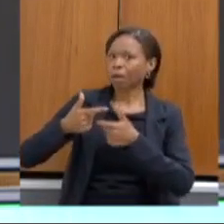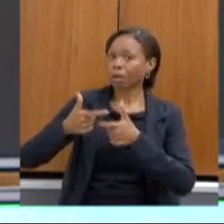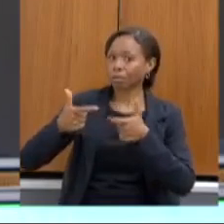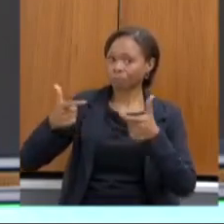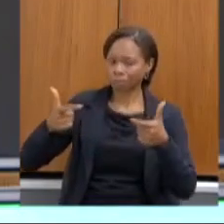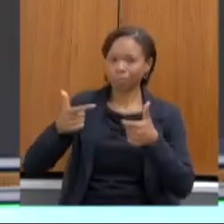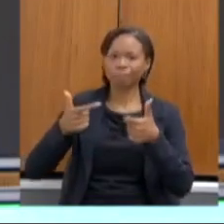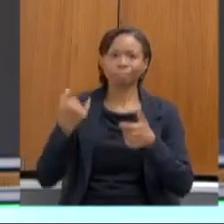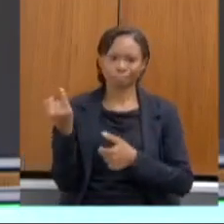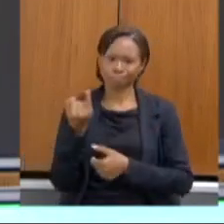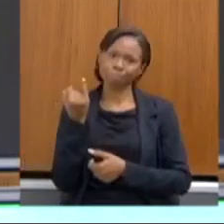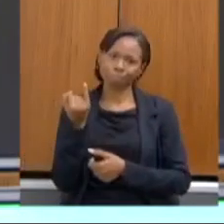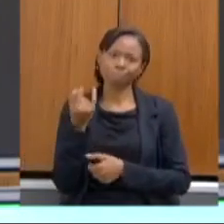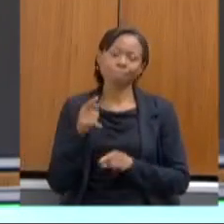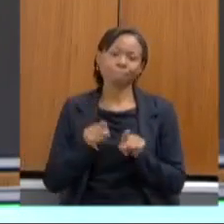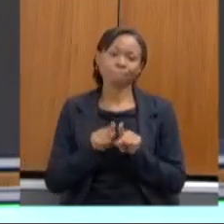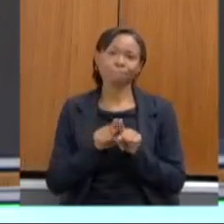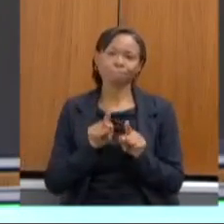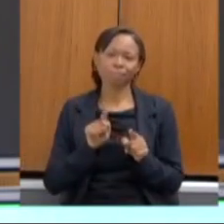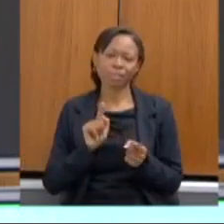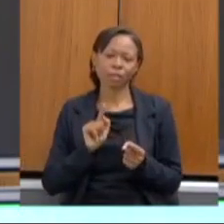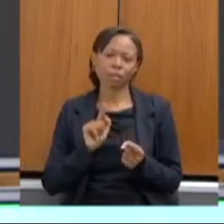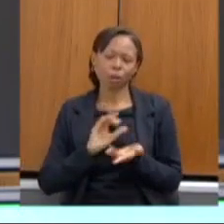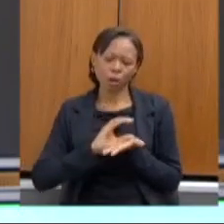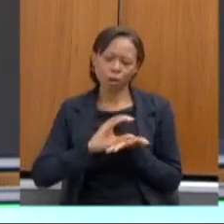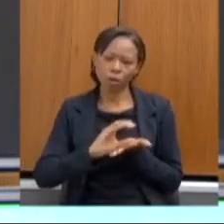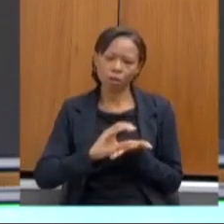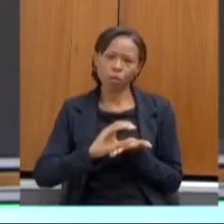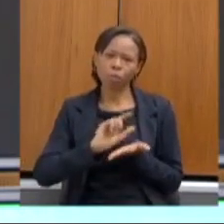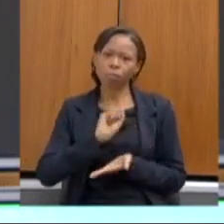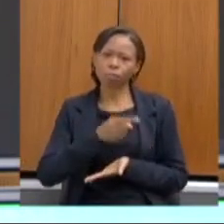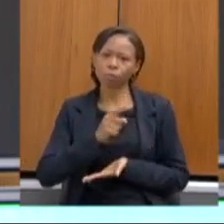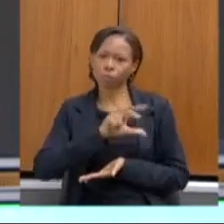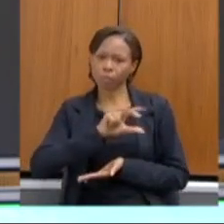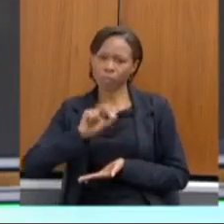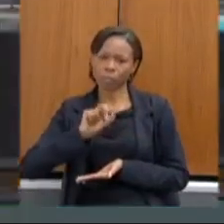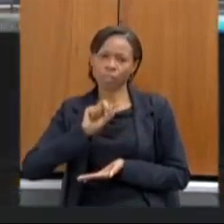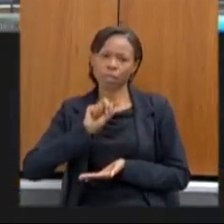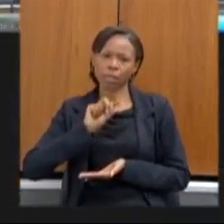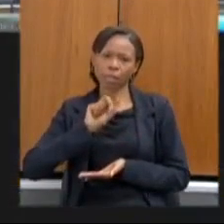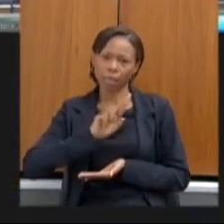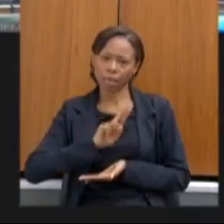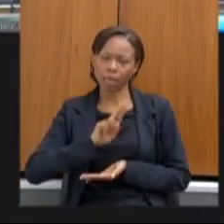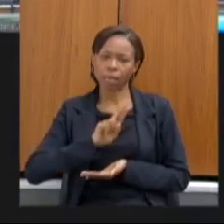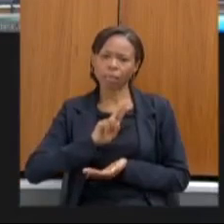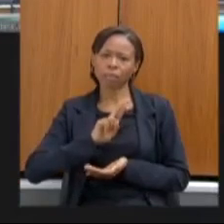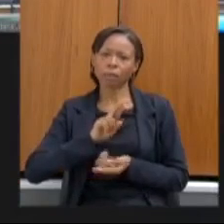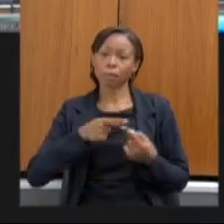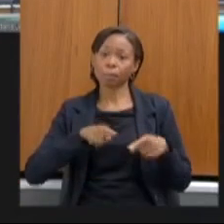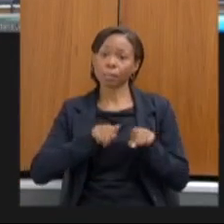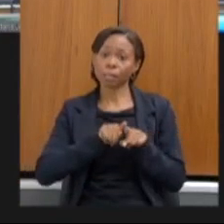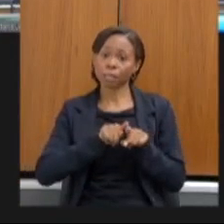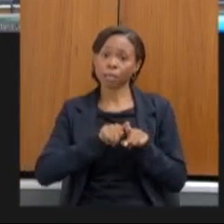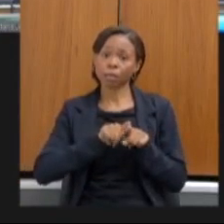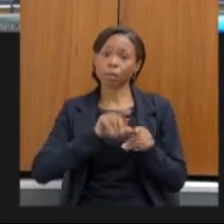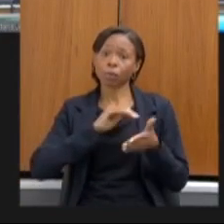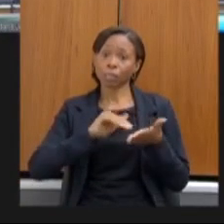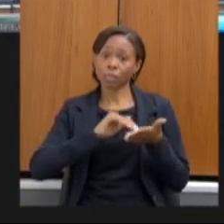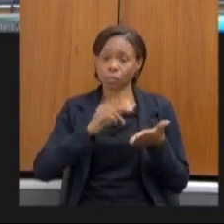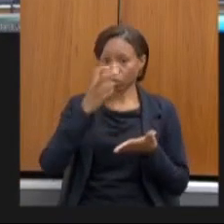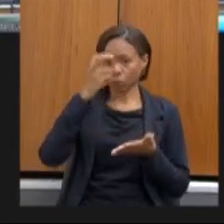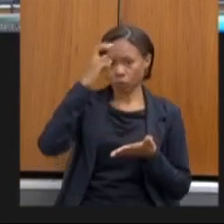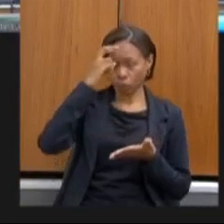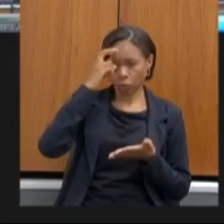apoio na destinação né da renda de 1.500 reais em parceria com a secult pela lei ao desplante e tivemos a